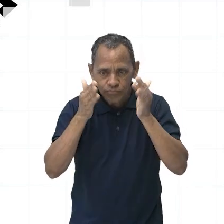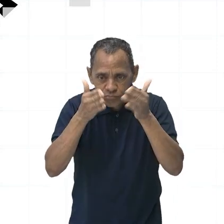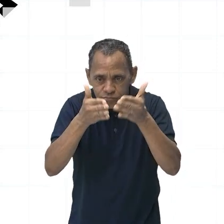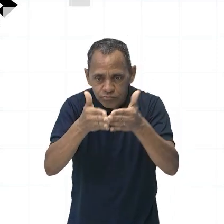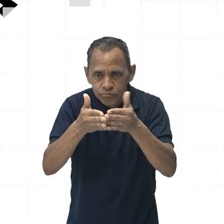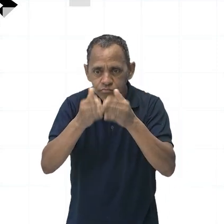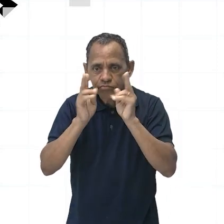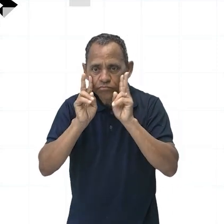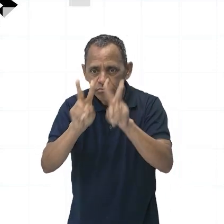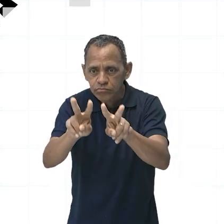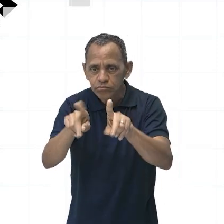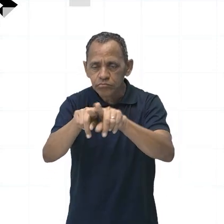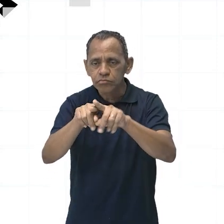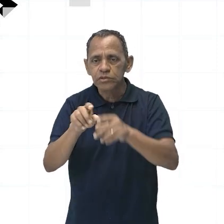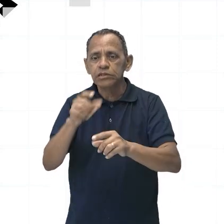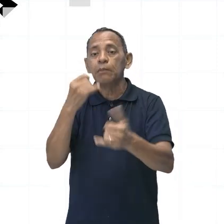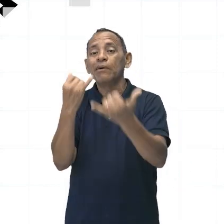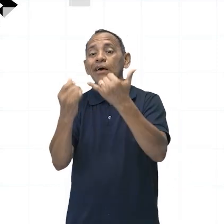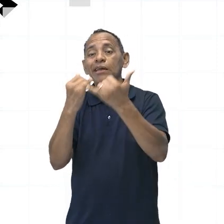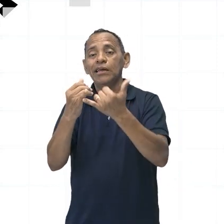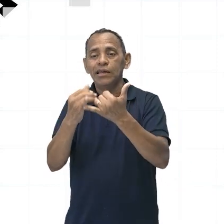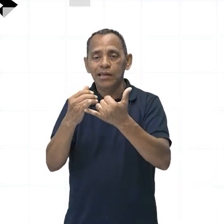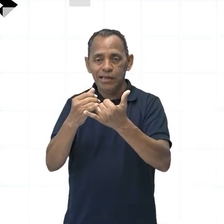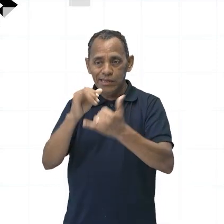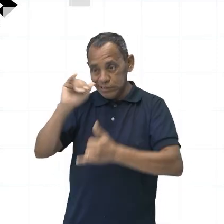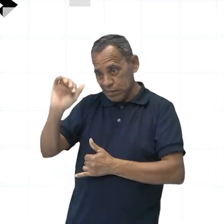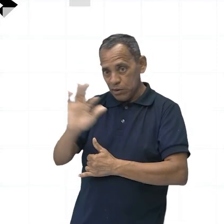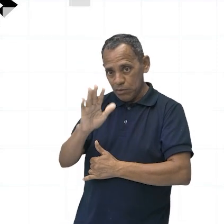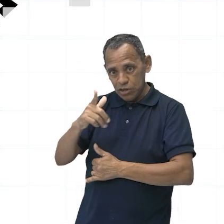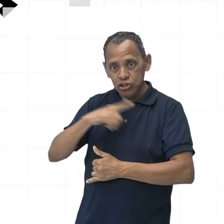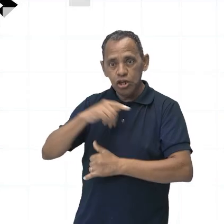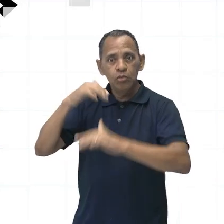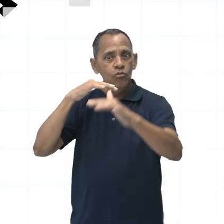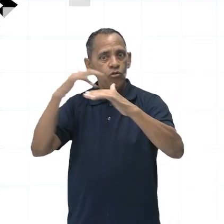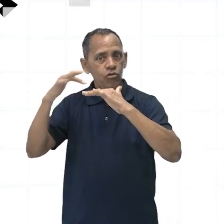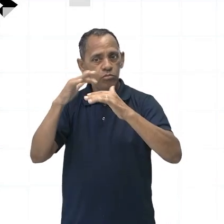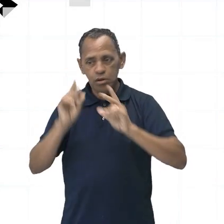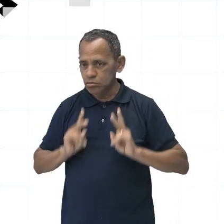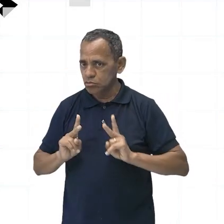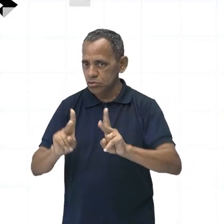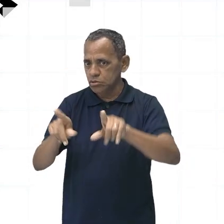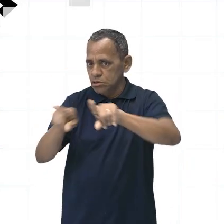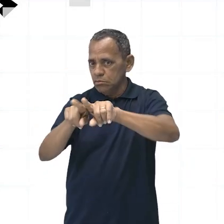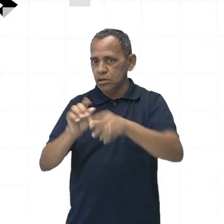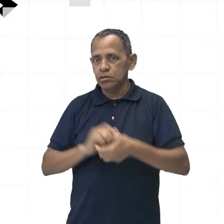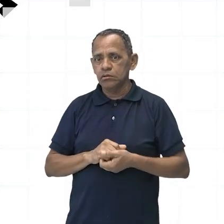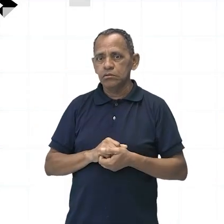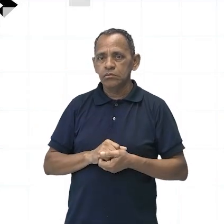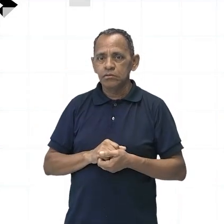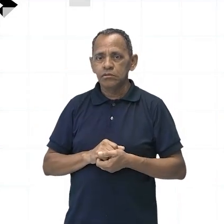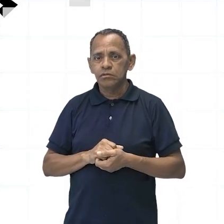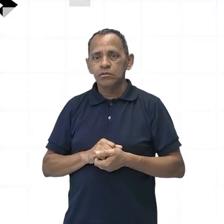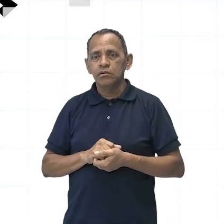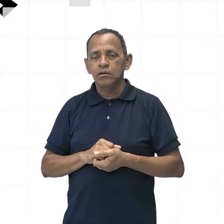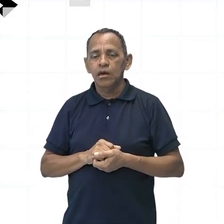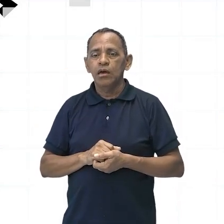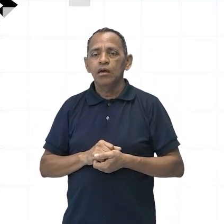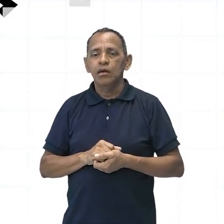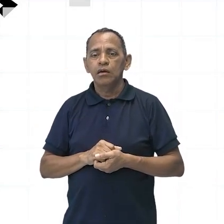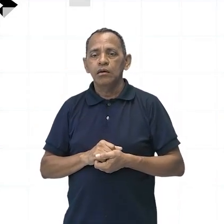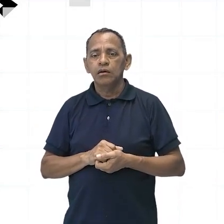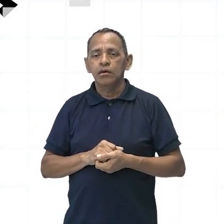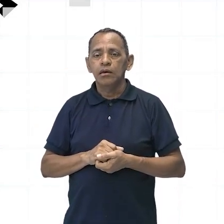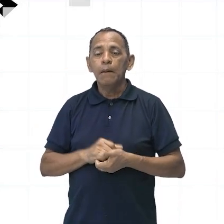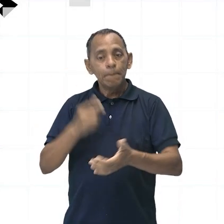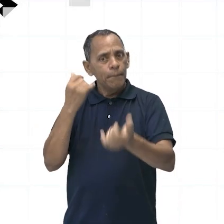ver como se a imagem ela estivesse em movimento constante. Claro que isso é apenas uma ilusão, mas esse